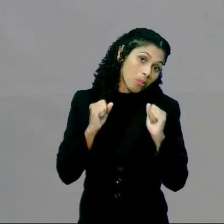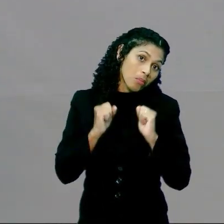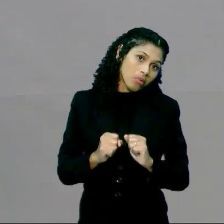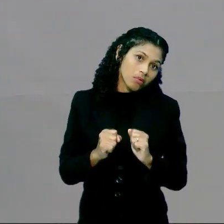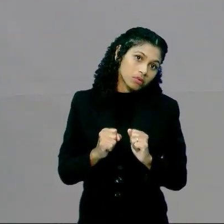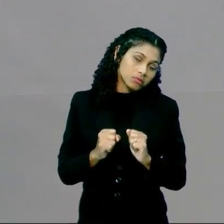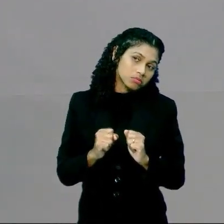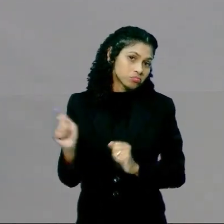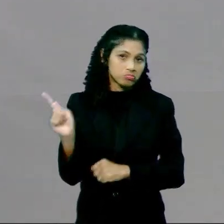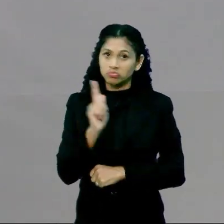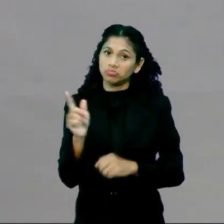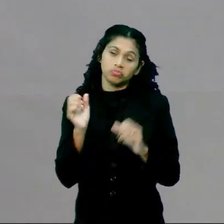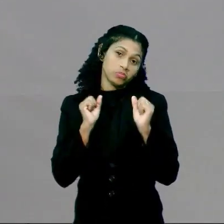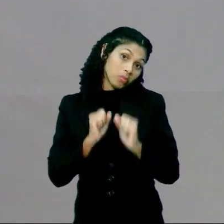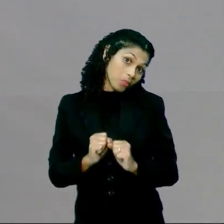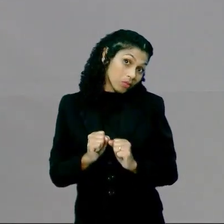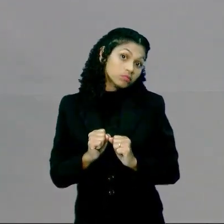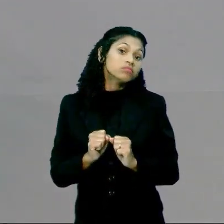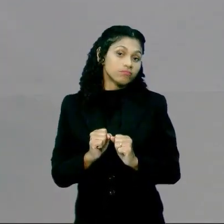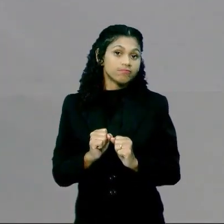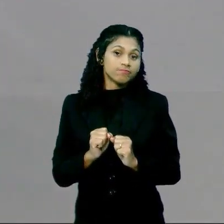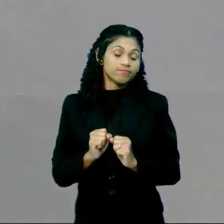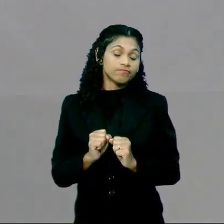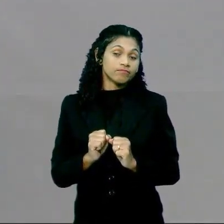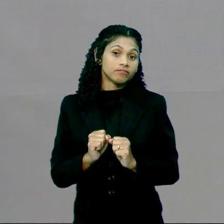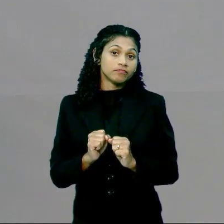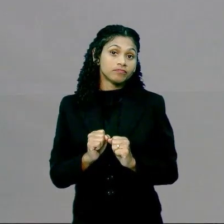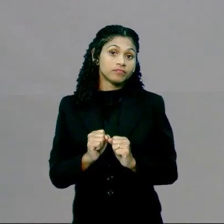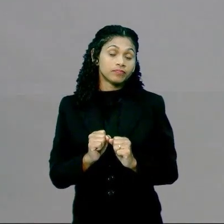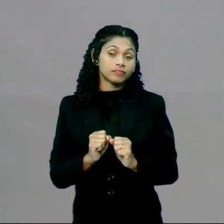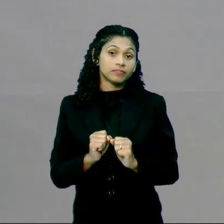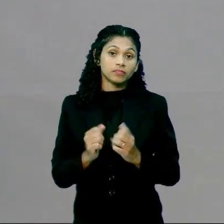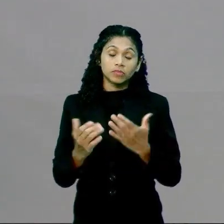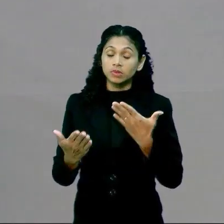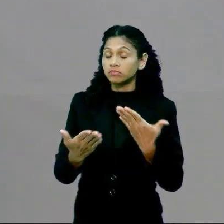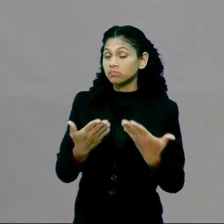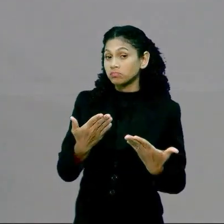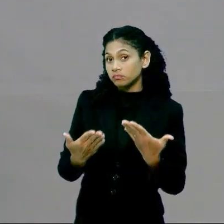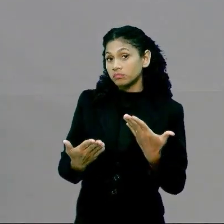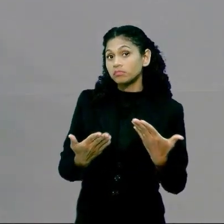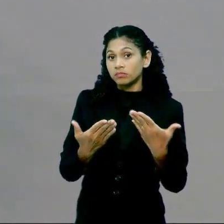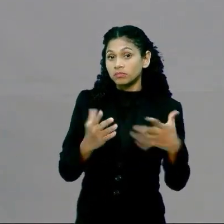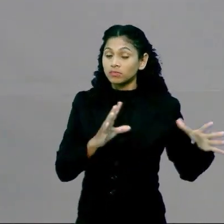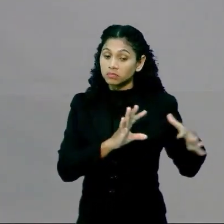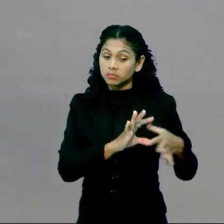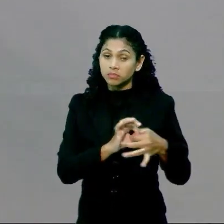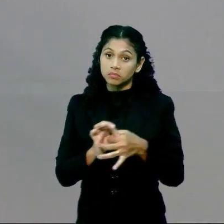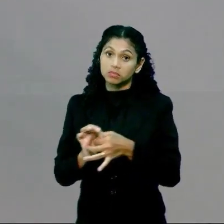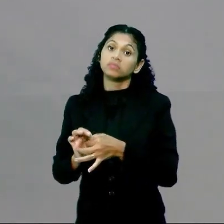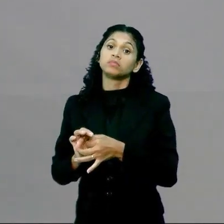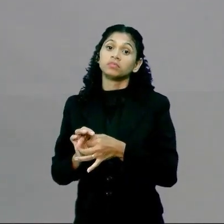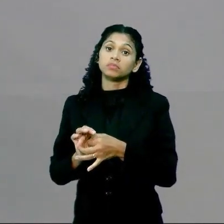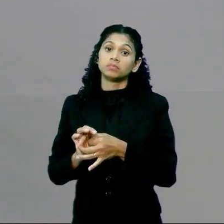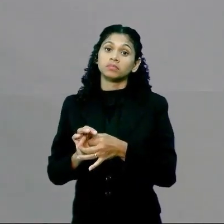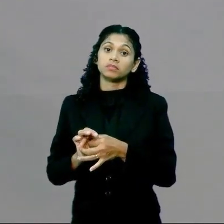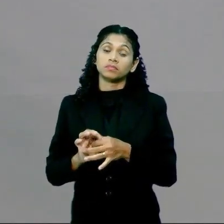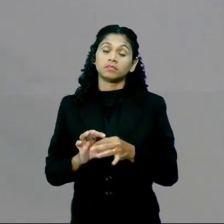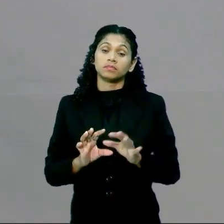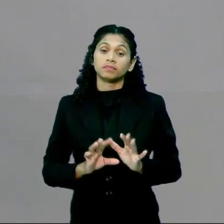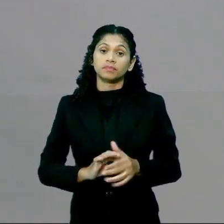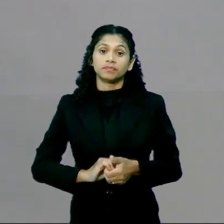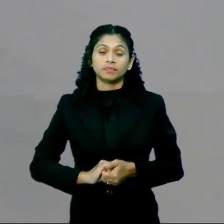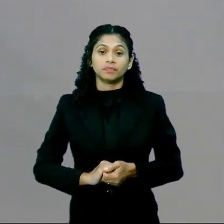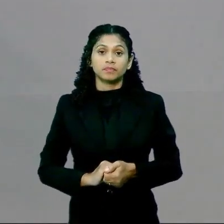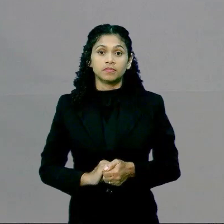né? Então, o pode vai depender do contexto onde está inserida, né? É por isso que eu sei que essa questão, ela